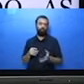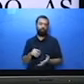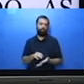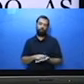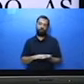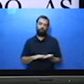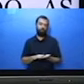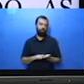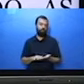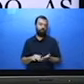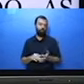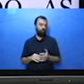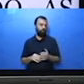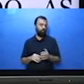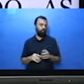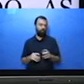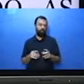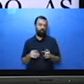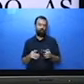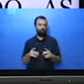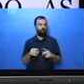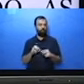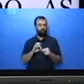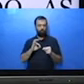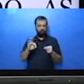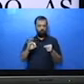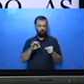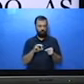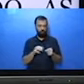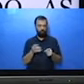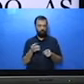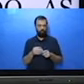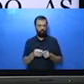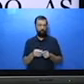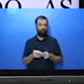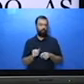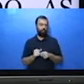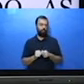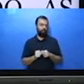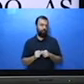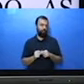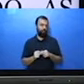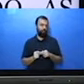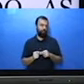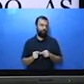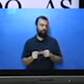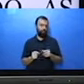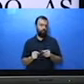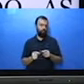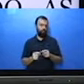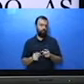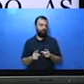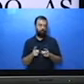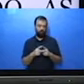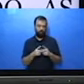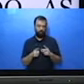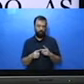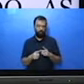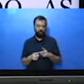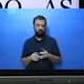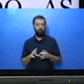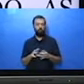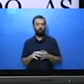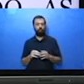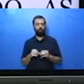quaisquer curvas. Dessa forma, as formas não poligonais podem ser classificadas como